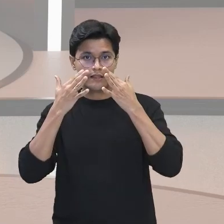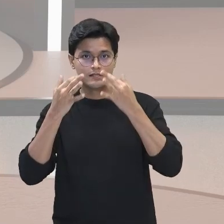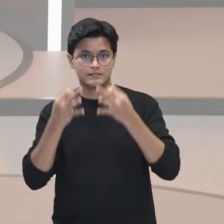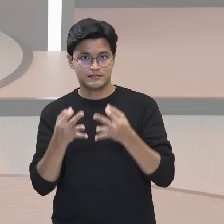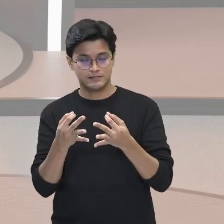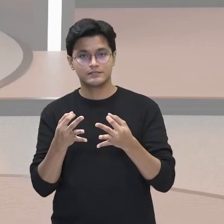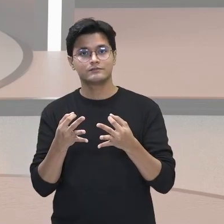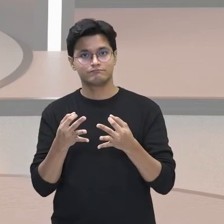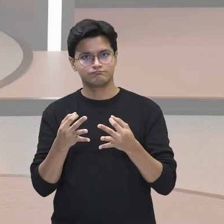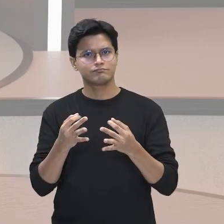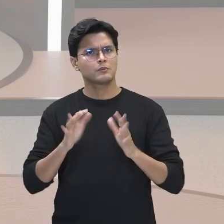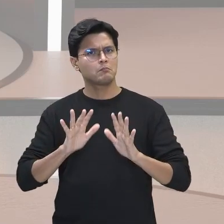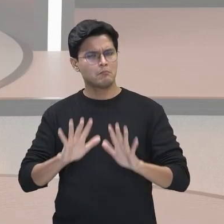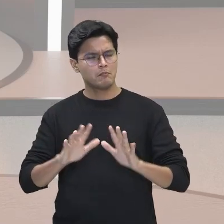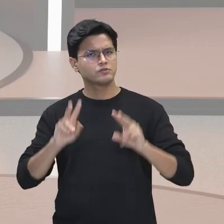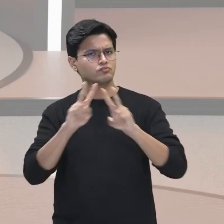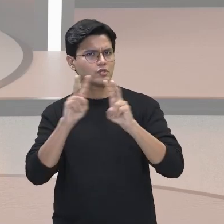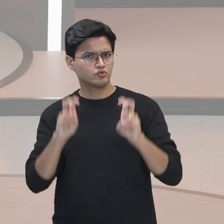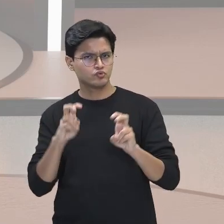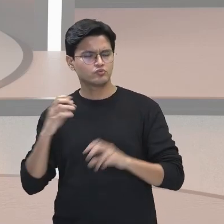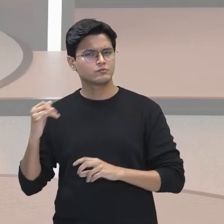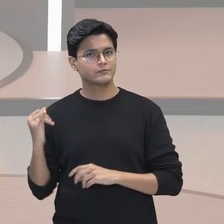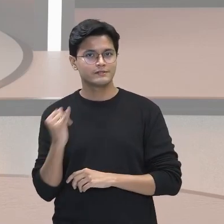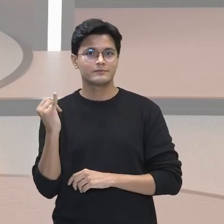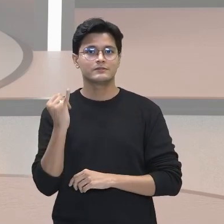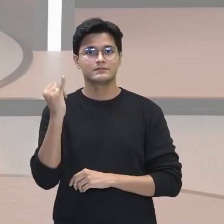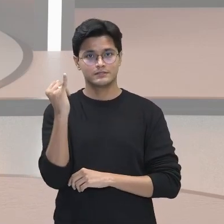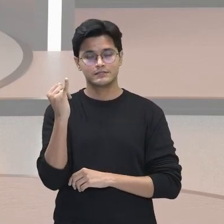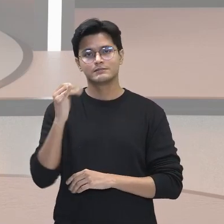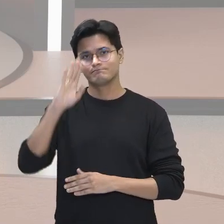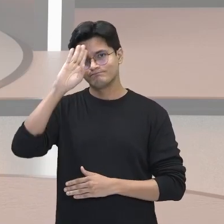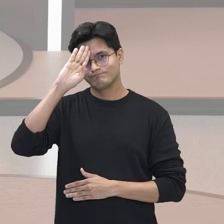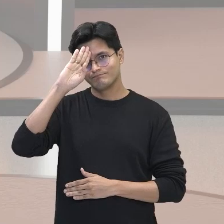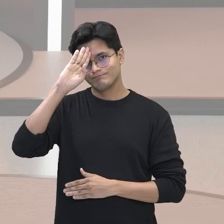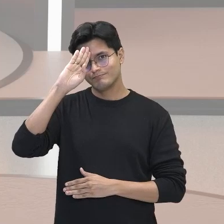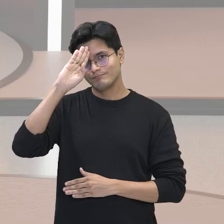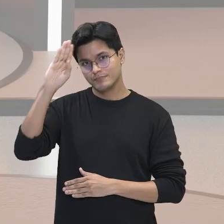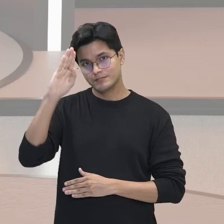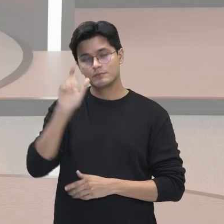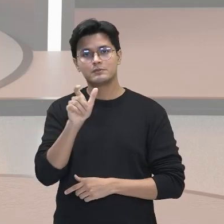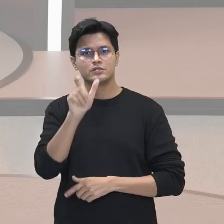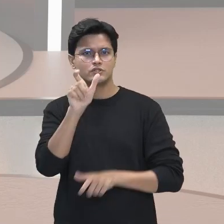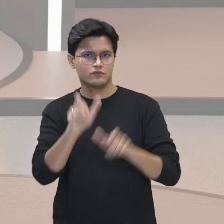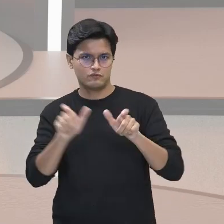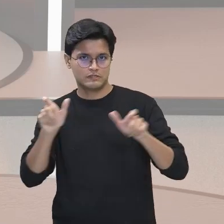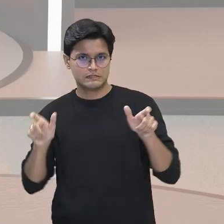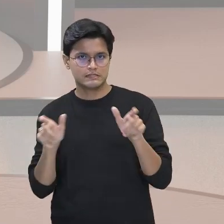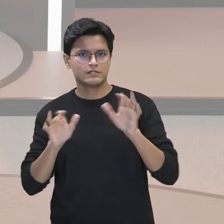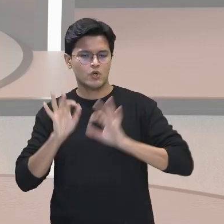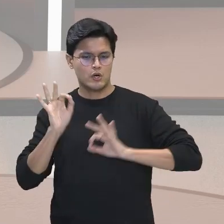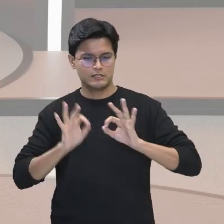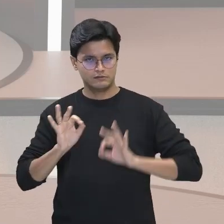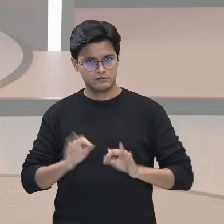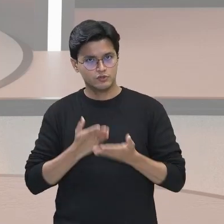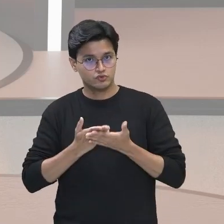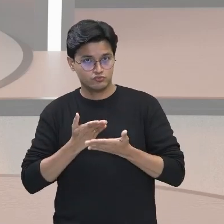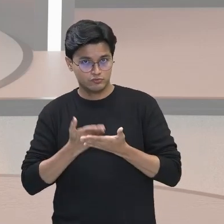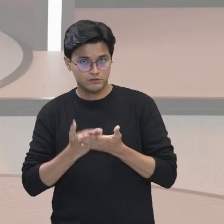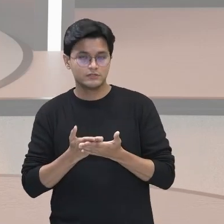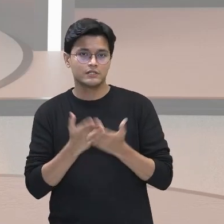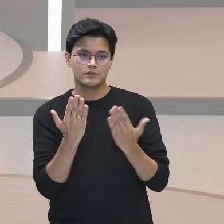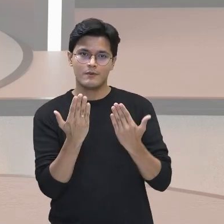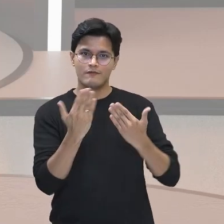é um assunto fundamental e muito importante, principalmente para quem está se preparando aí para as avaliações em